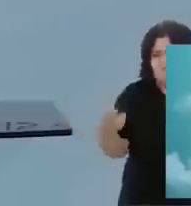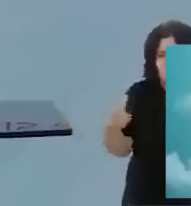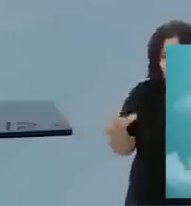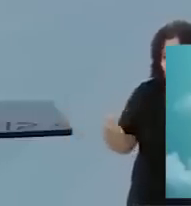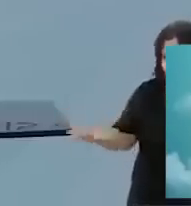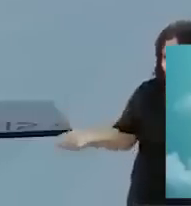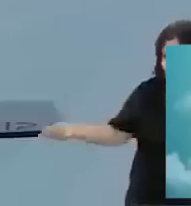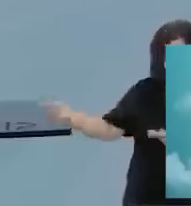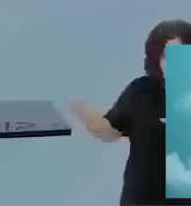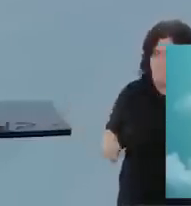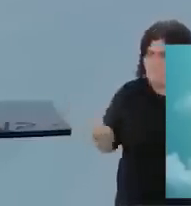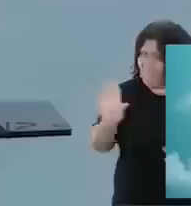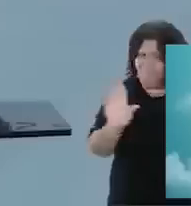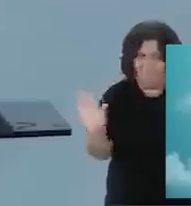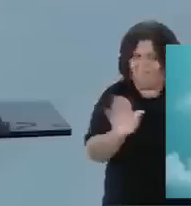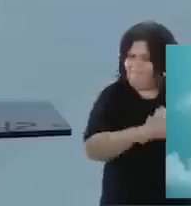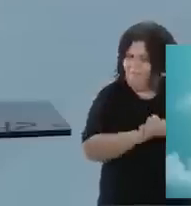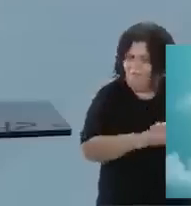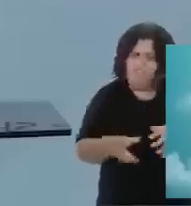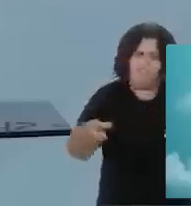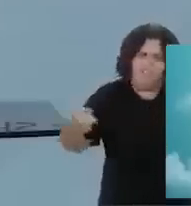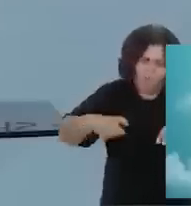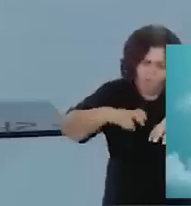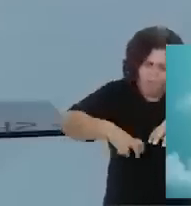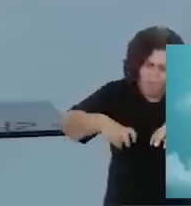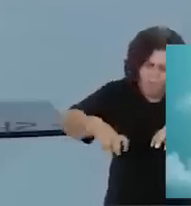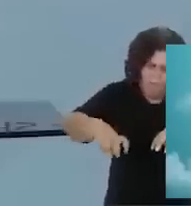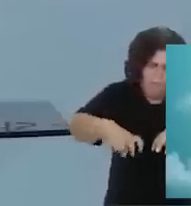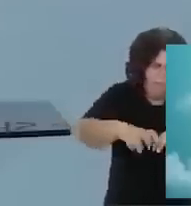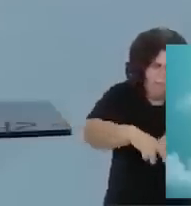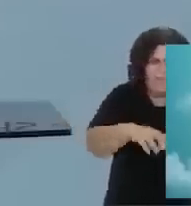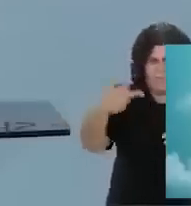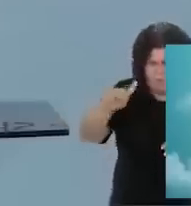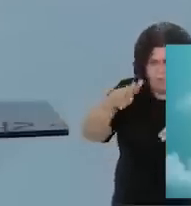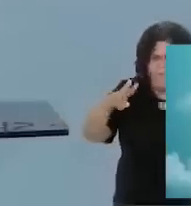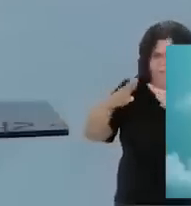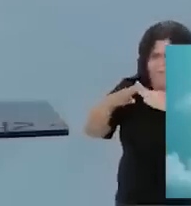visita. Na hora que você vai sentar à mesa, a campainha toca.